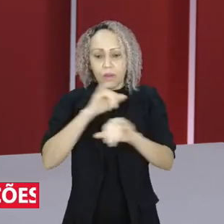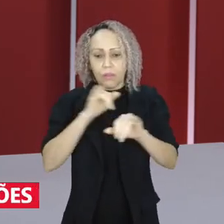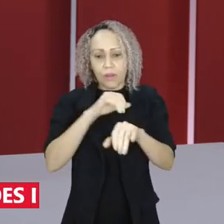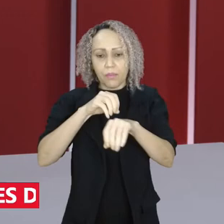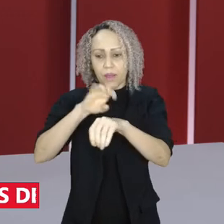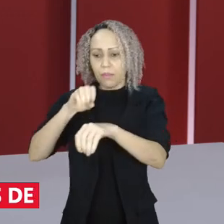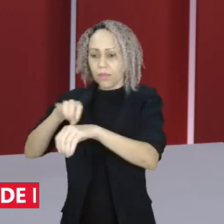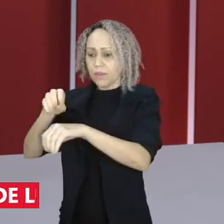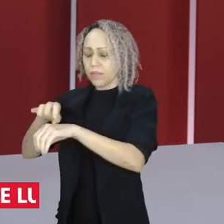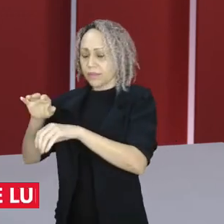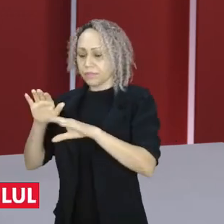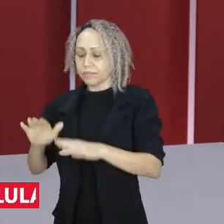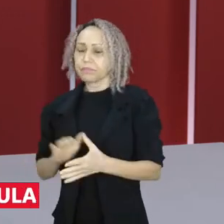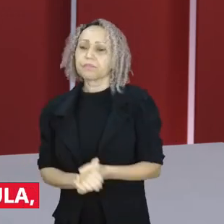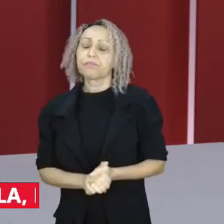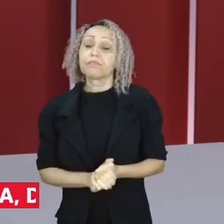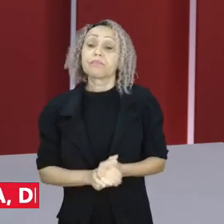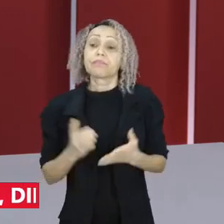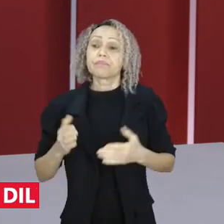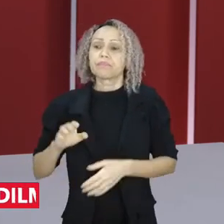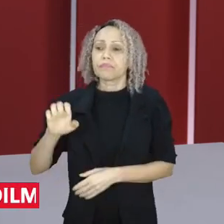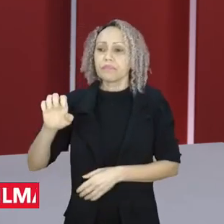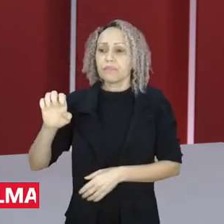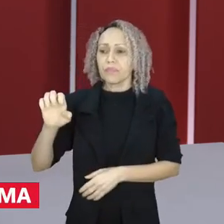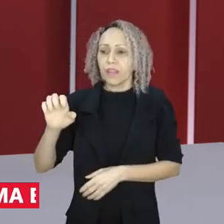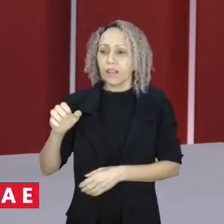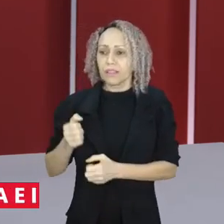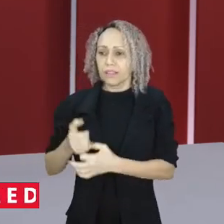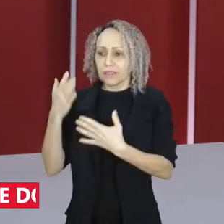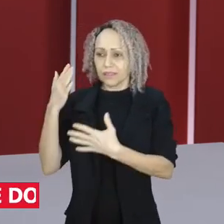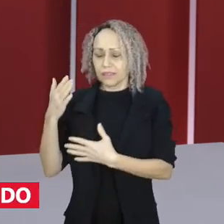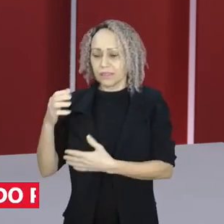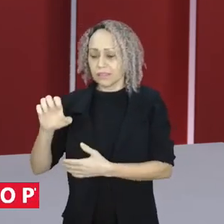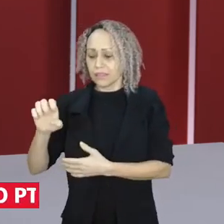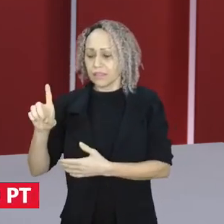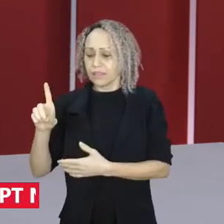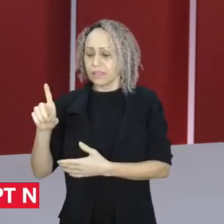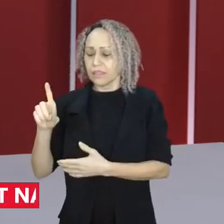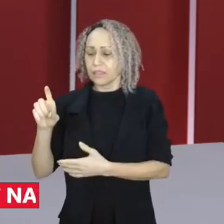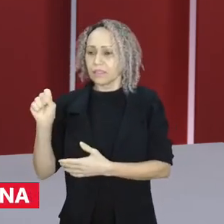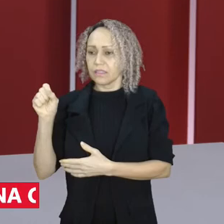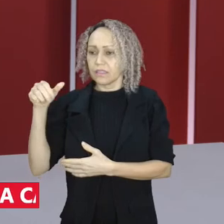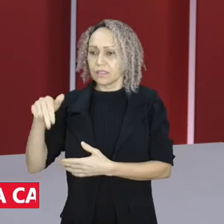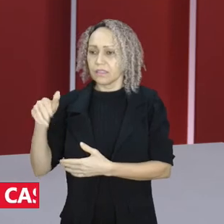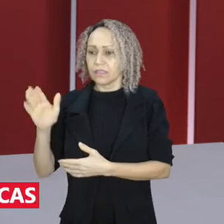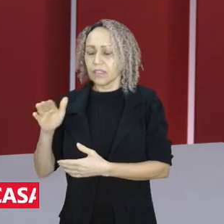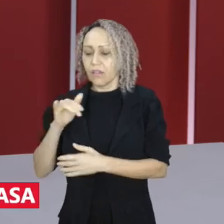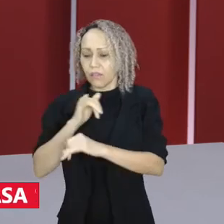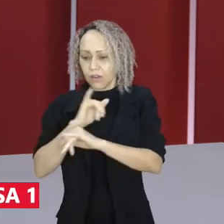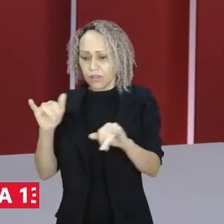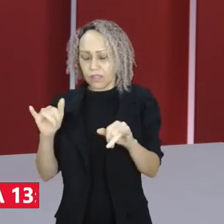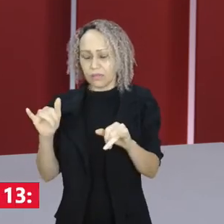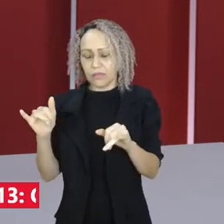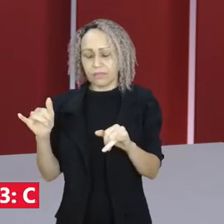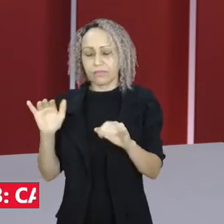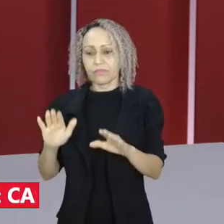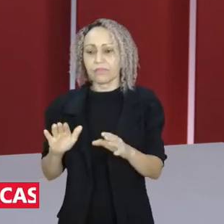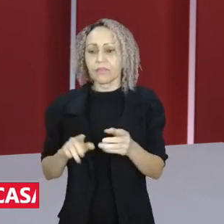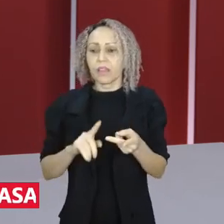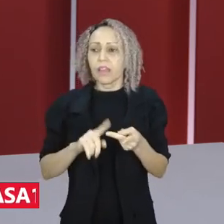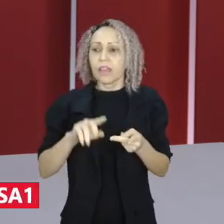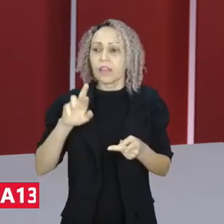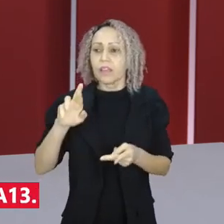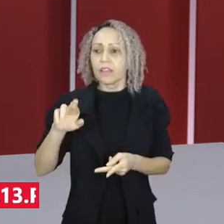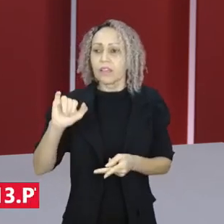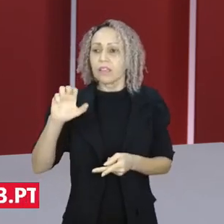olha só aqui o Edson Tomás dando já falou aqui com a gente Dessa transmissão a gente agradeceu Ricardo Neto